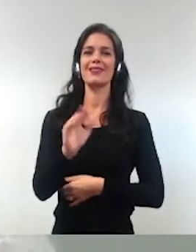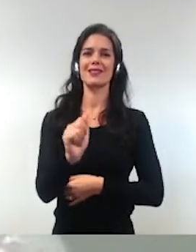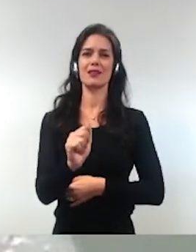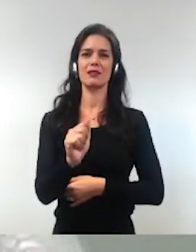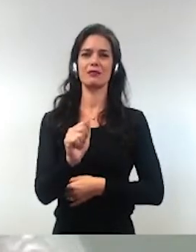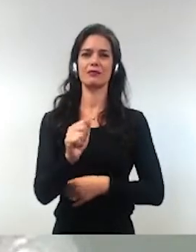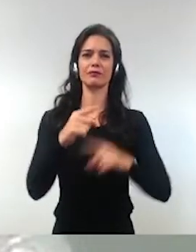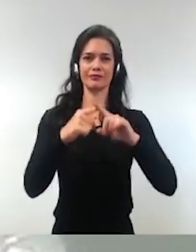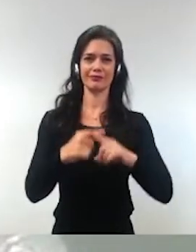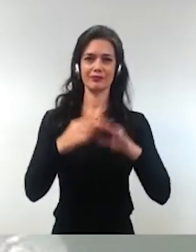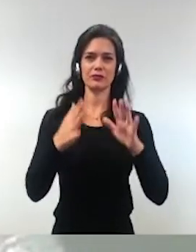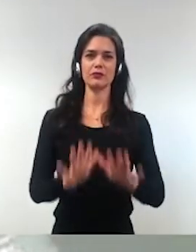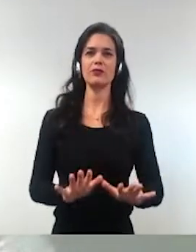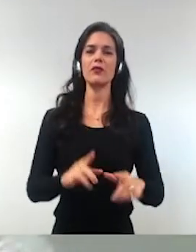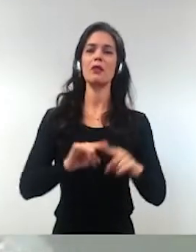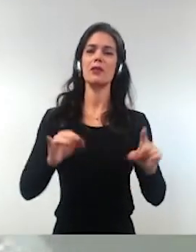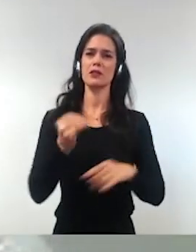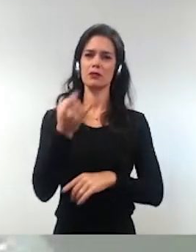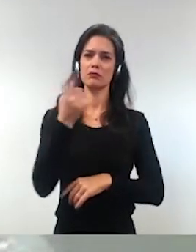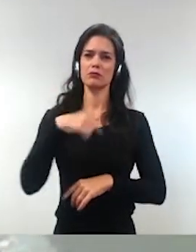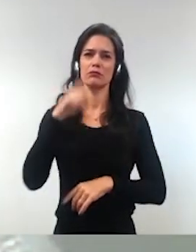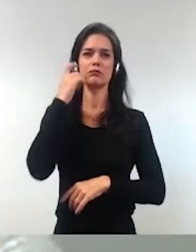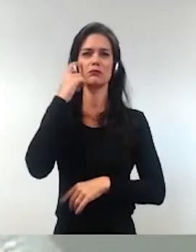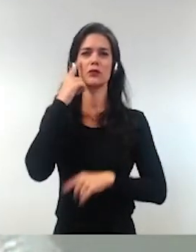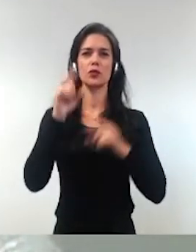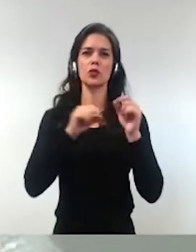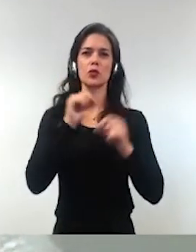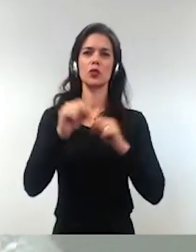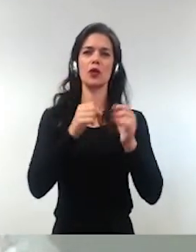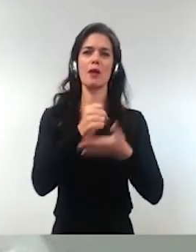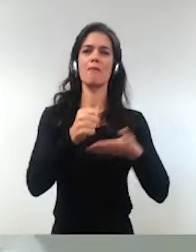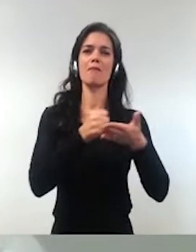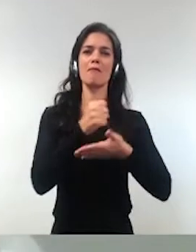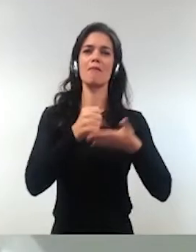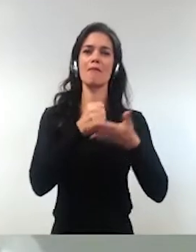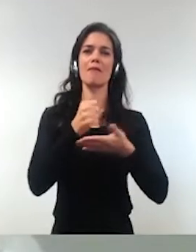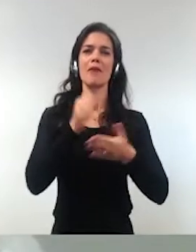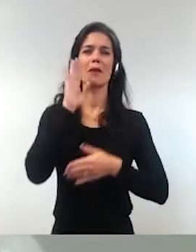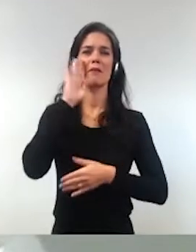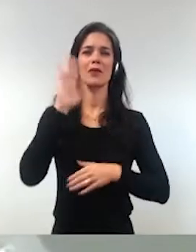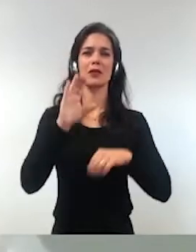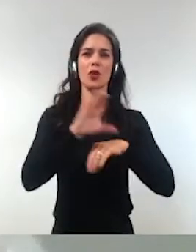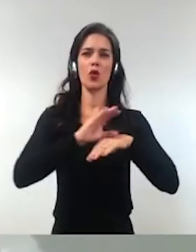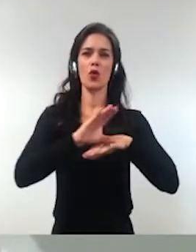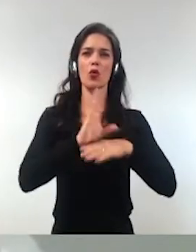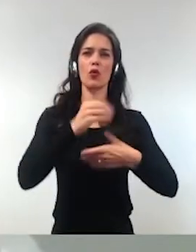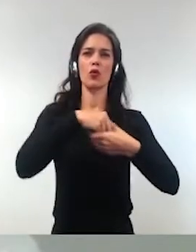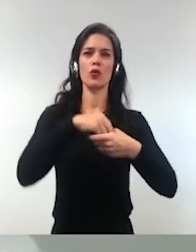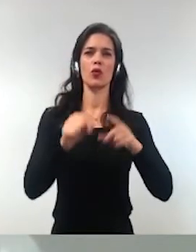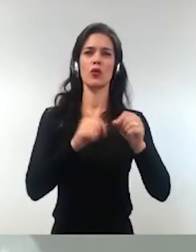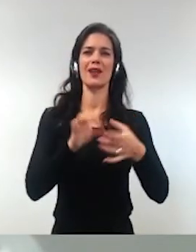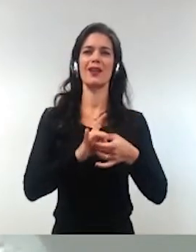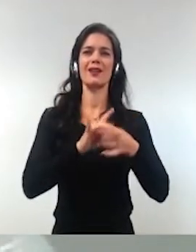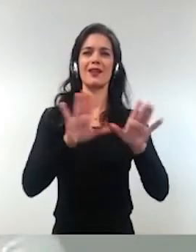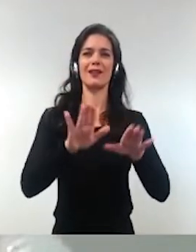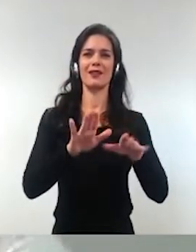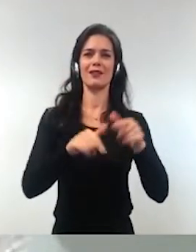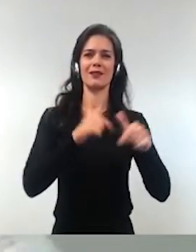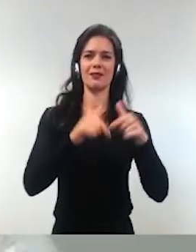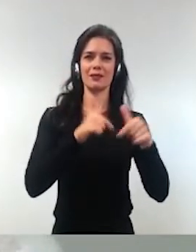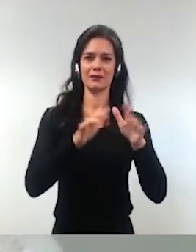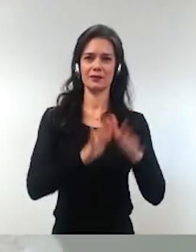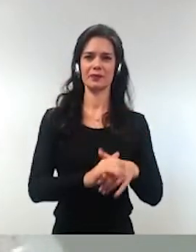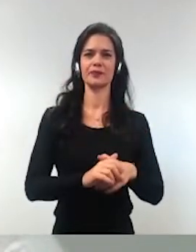ele é fundamental para a concretização do princípio fundamental constitucional da livre iniciativa.